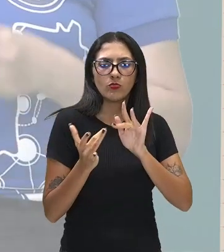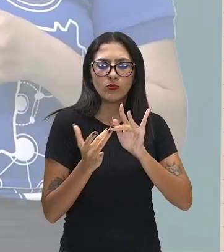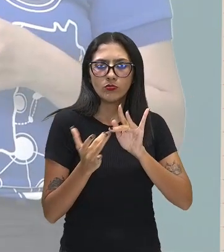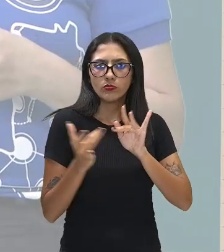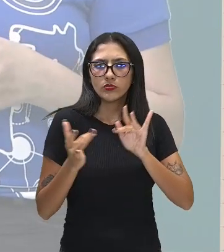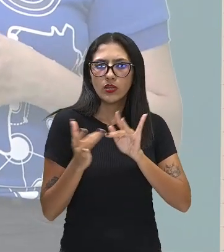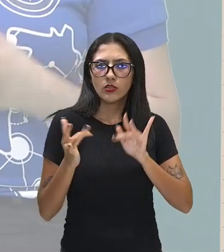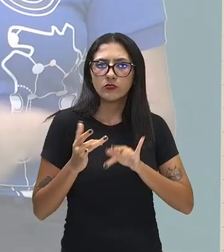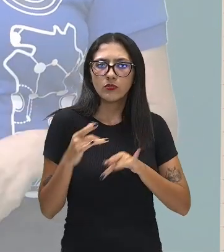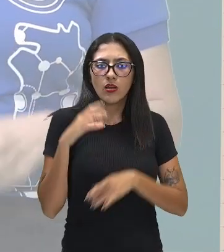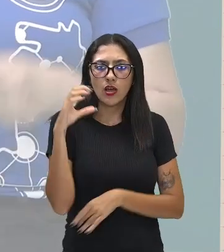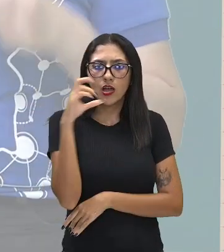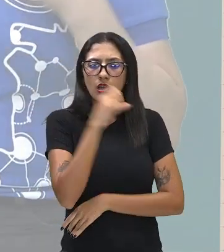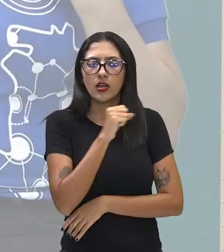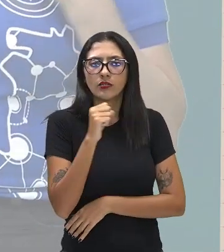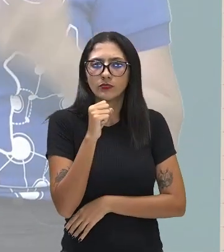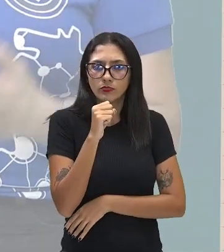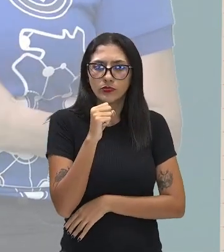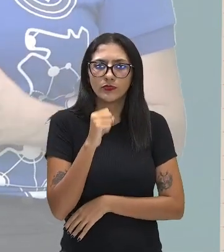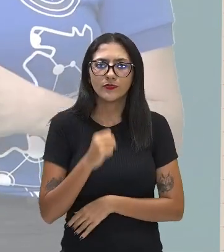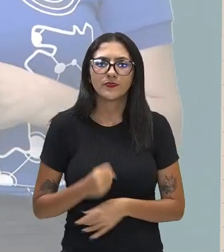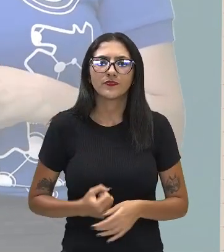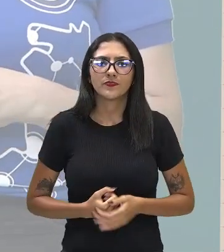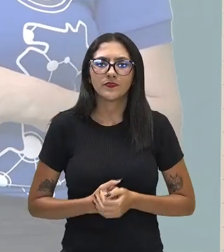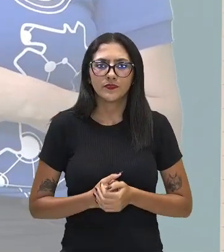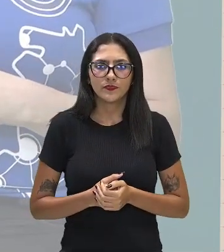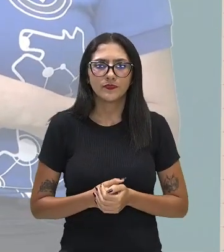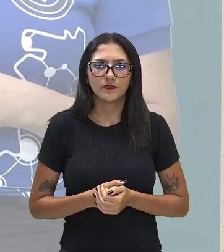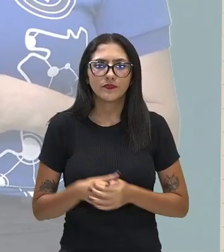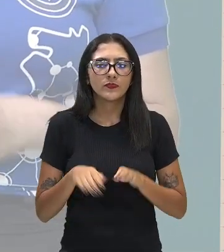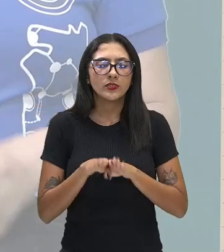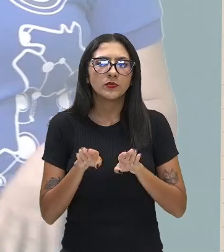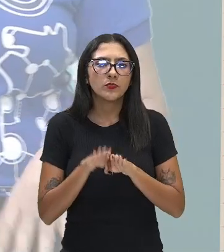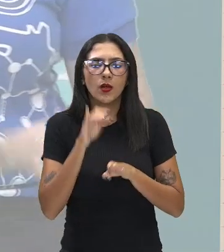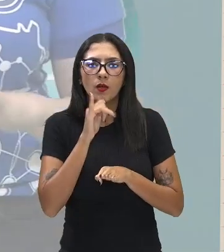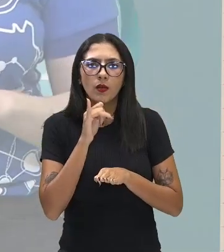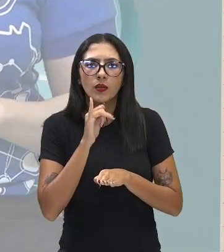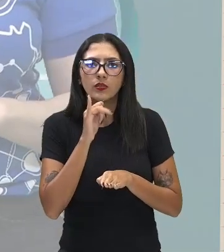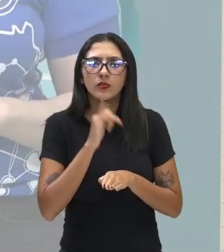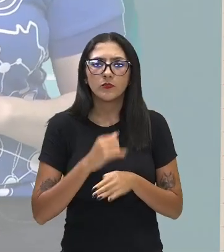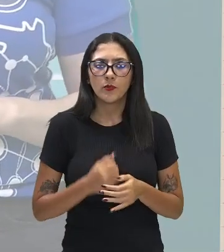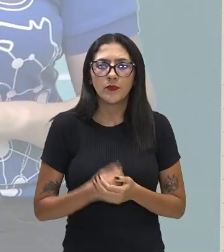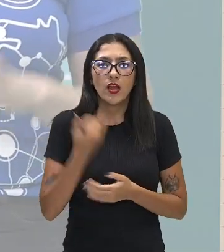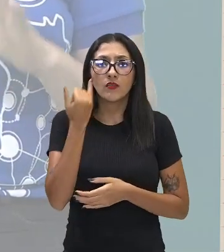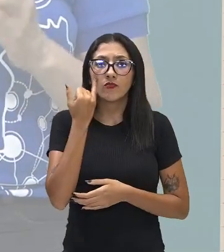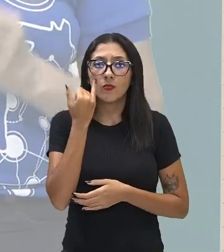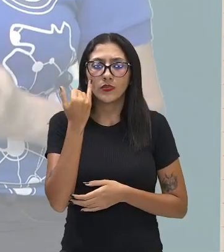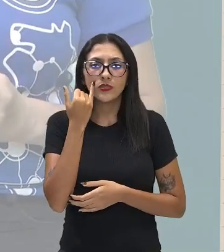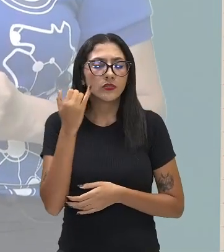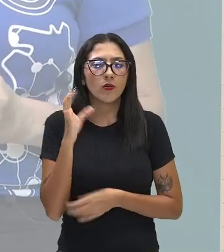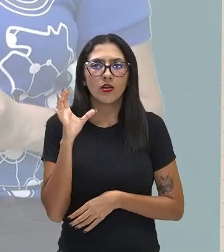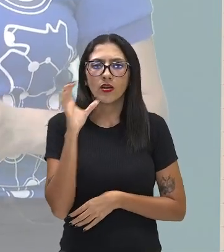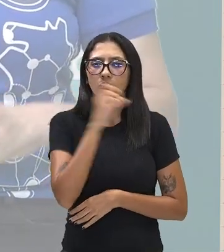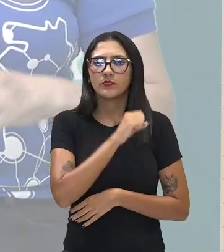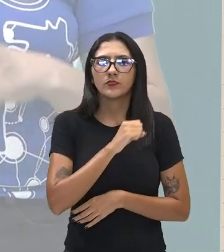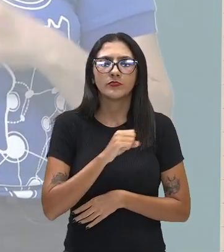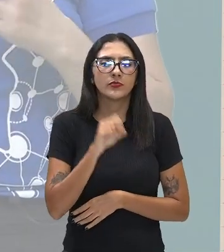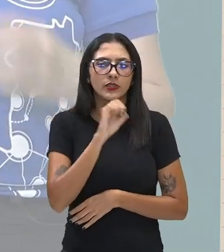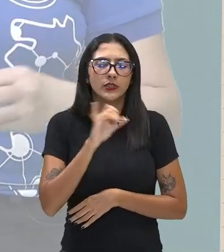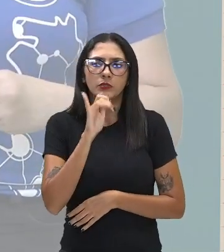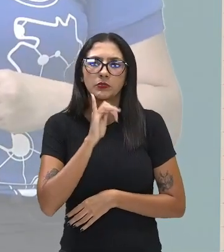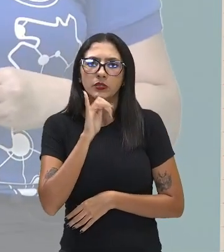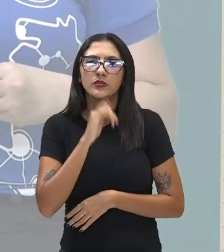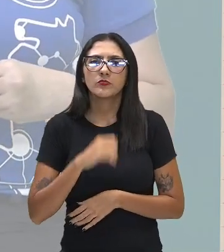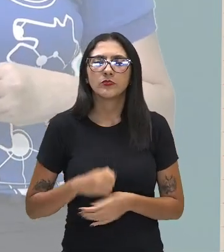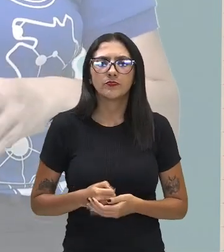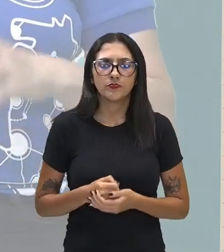rumo previamente, né, imaginado para a fala. Então, se eu vou falar